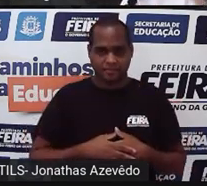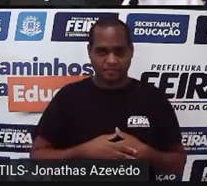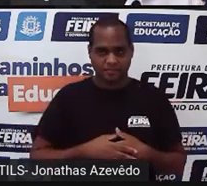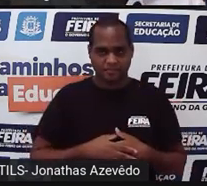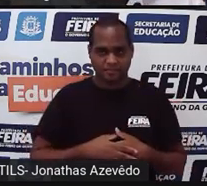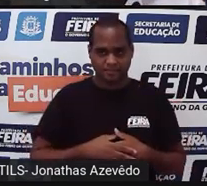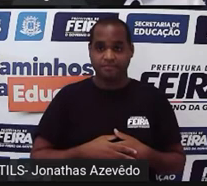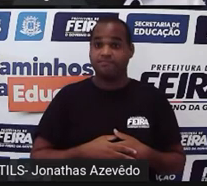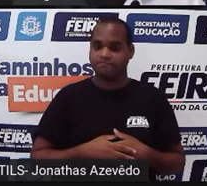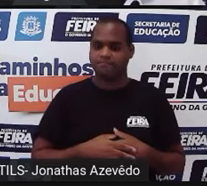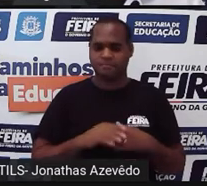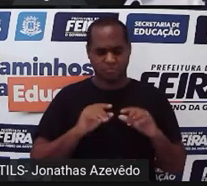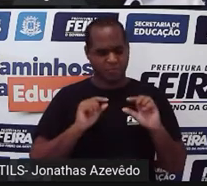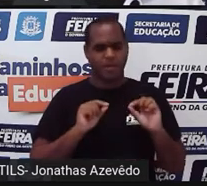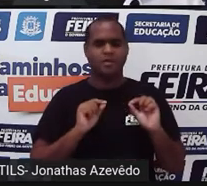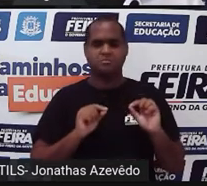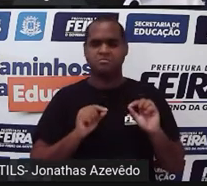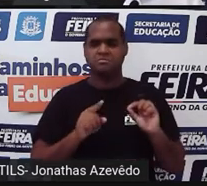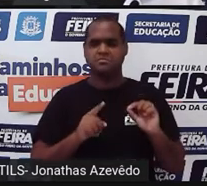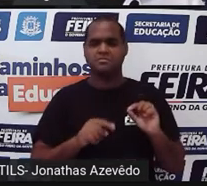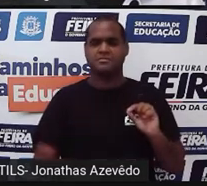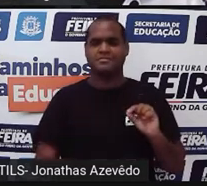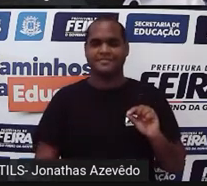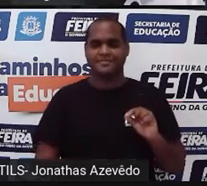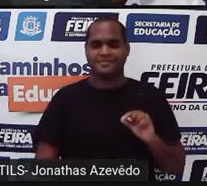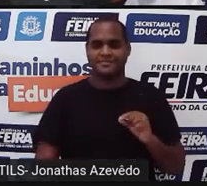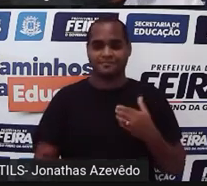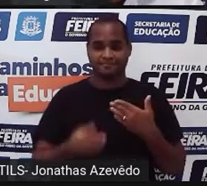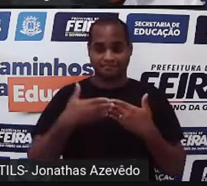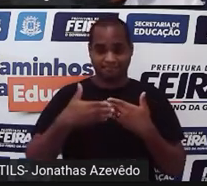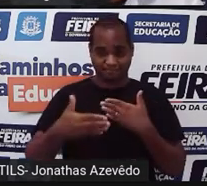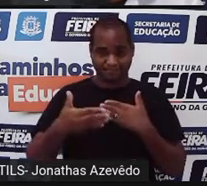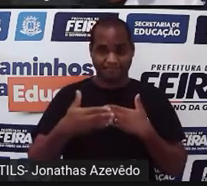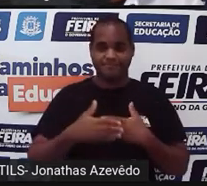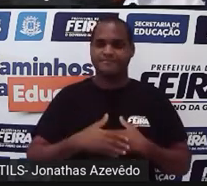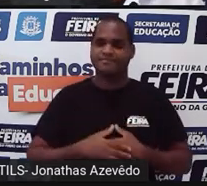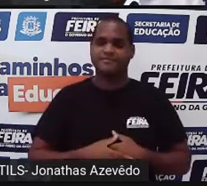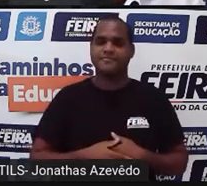Do que se trata isso aí, né? Vamos avançar?